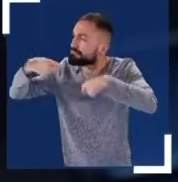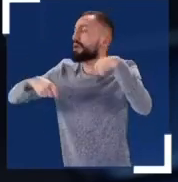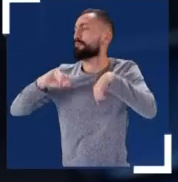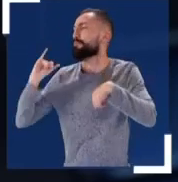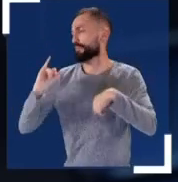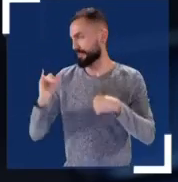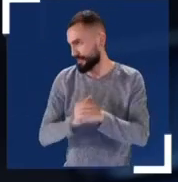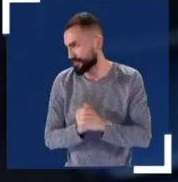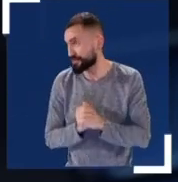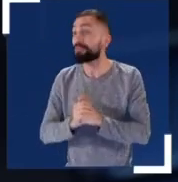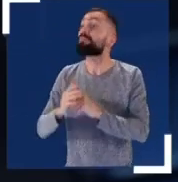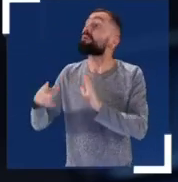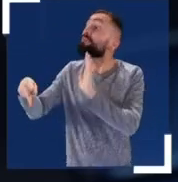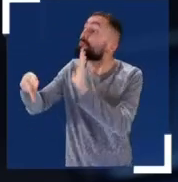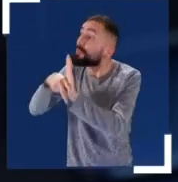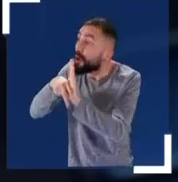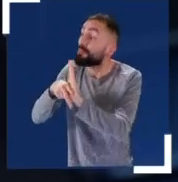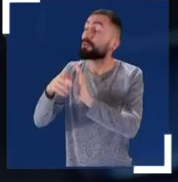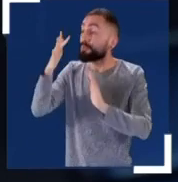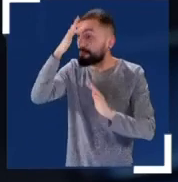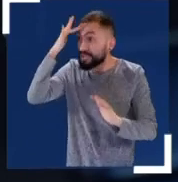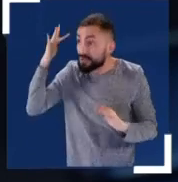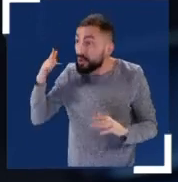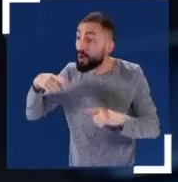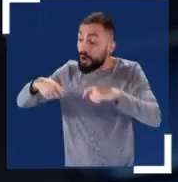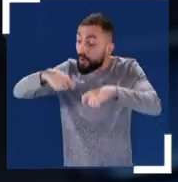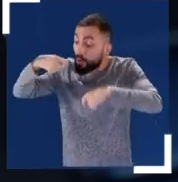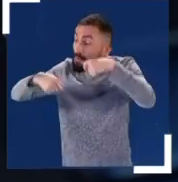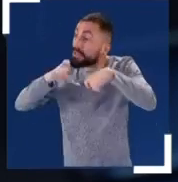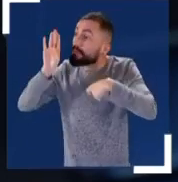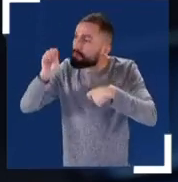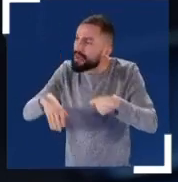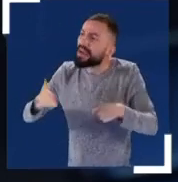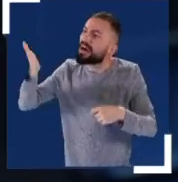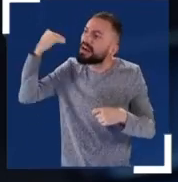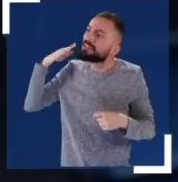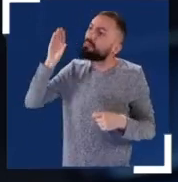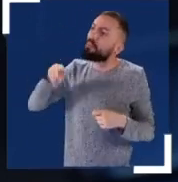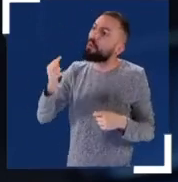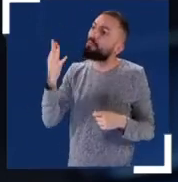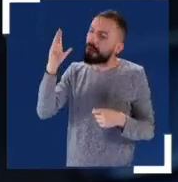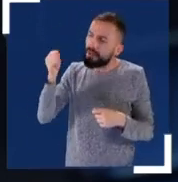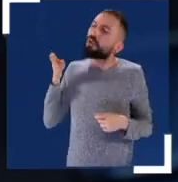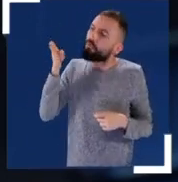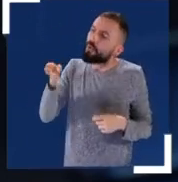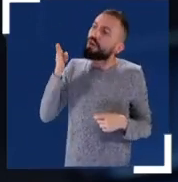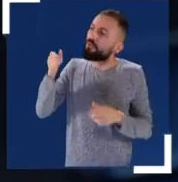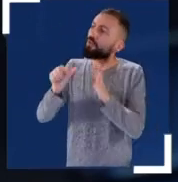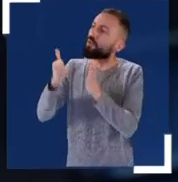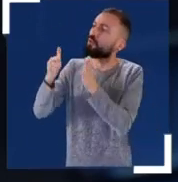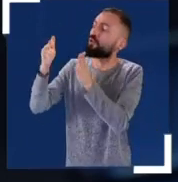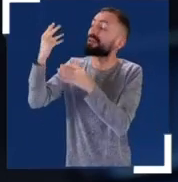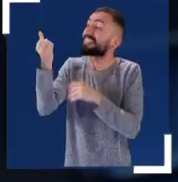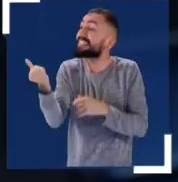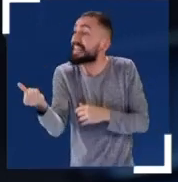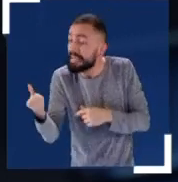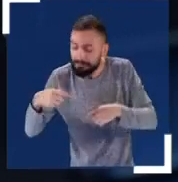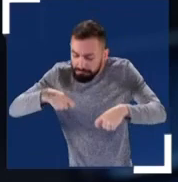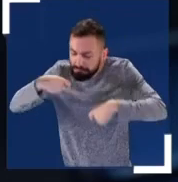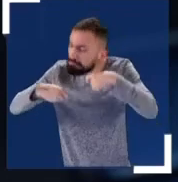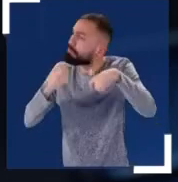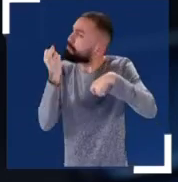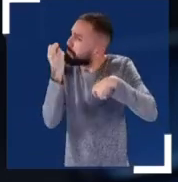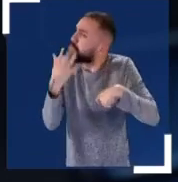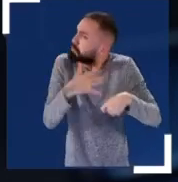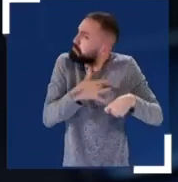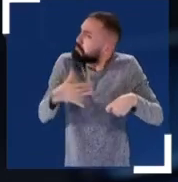representa à população uma boa alimentação, e o Bom Prato, eu estive lá 6 vezes me alimentando e fui bem alimentado,